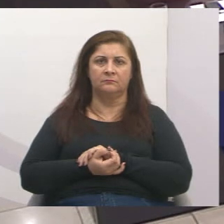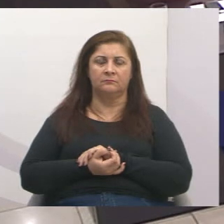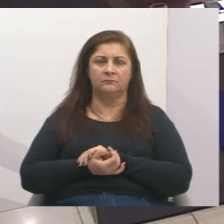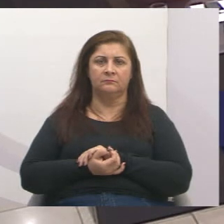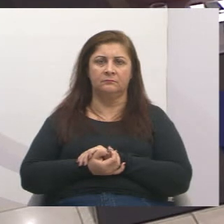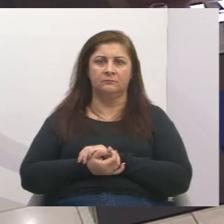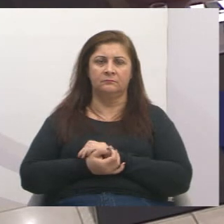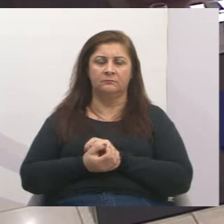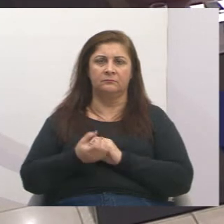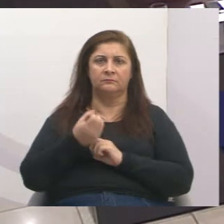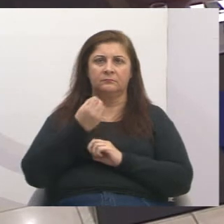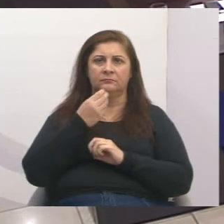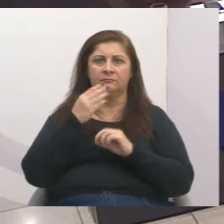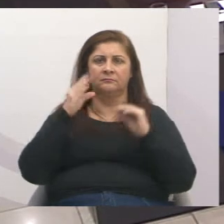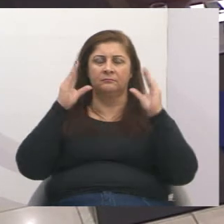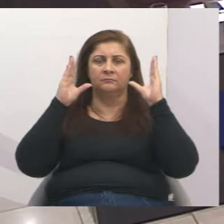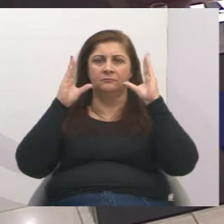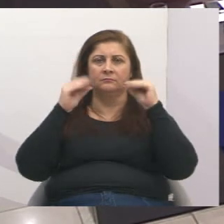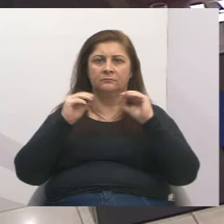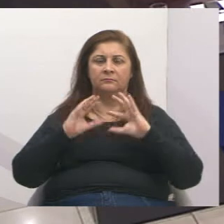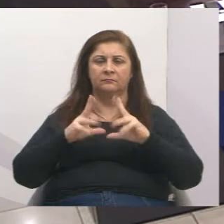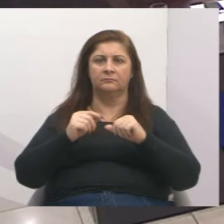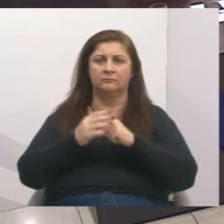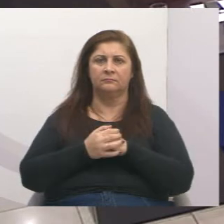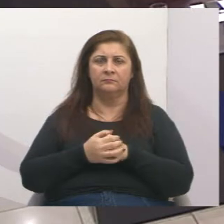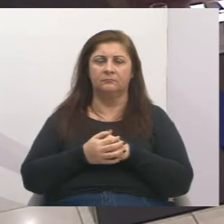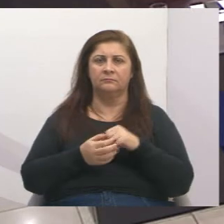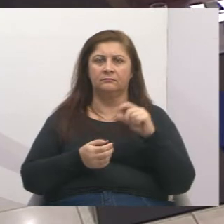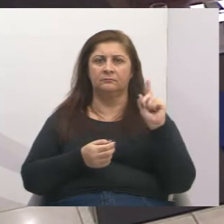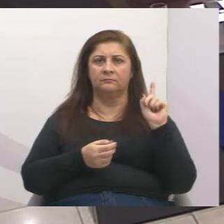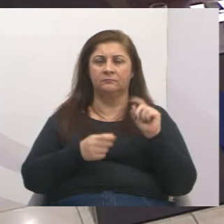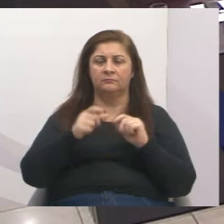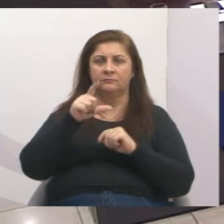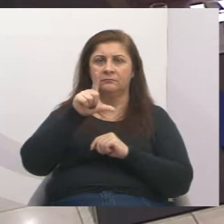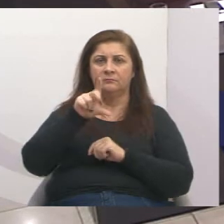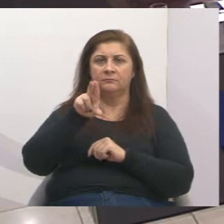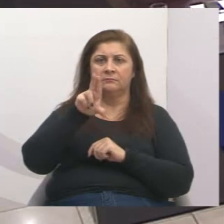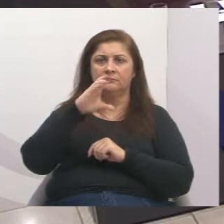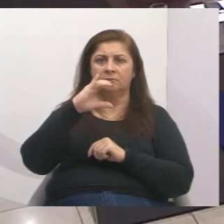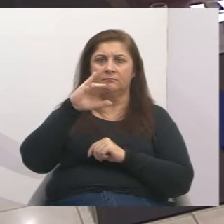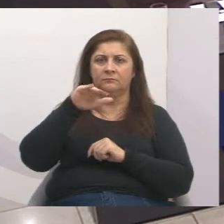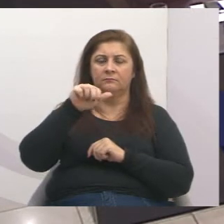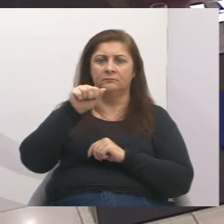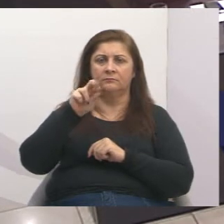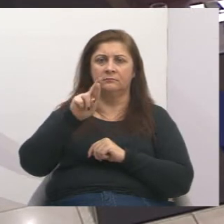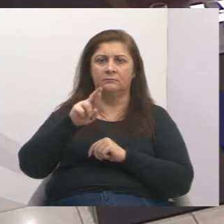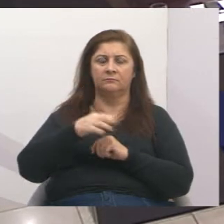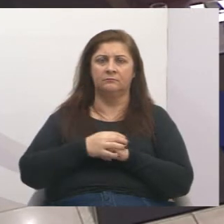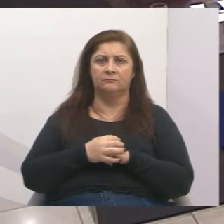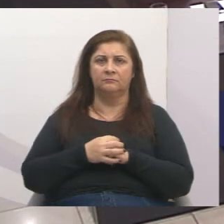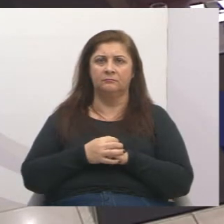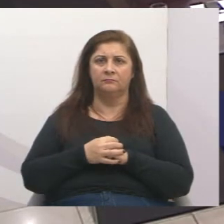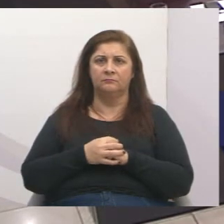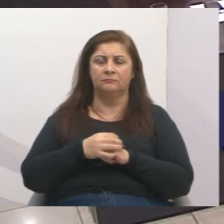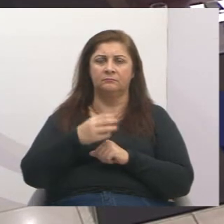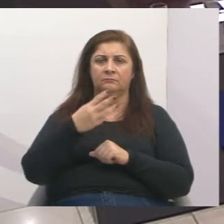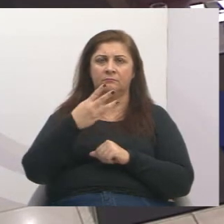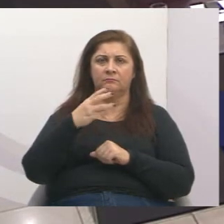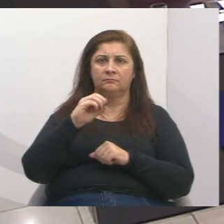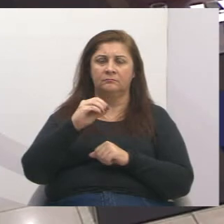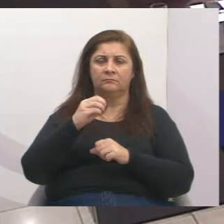Saudações a todos já me conhecem, sou Lucimar Ponciano, tenho orgulho de falar que por 30 anos fui